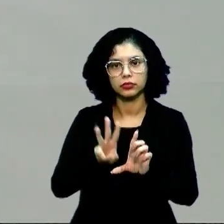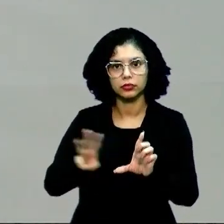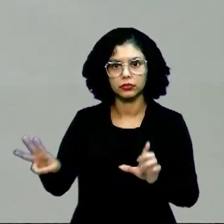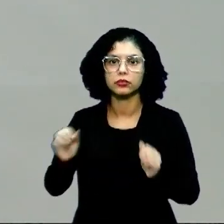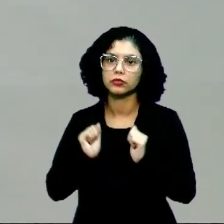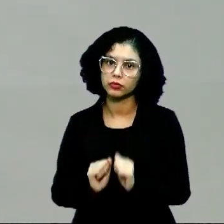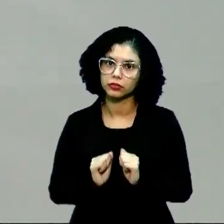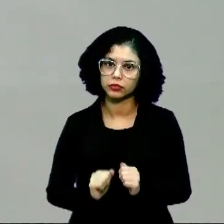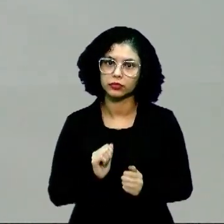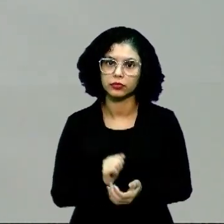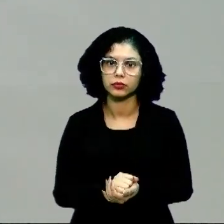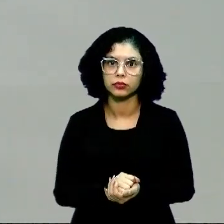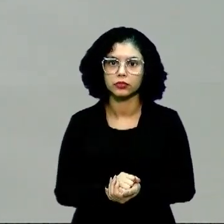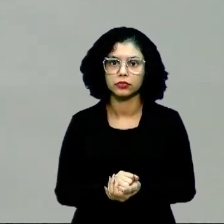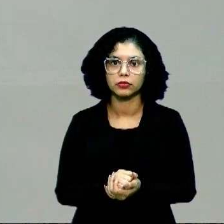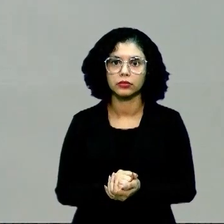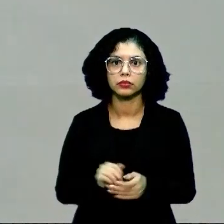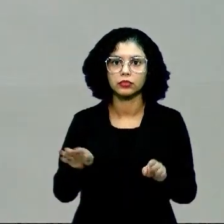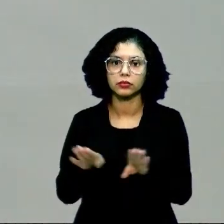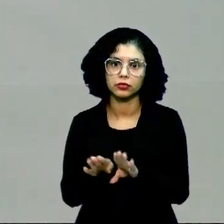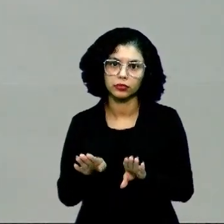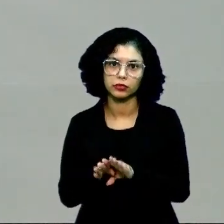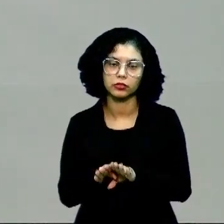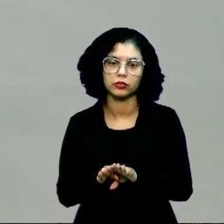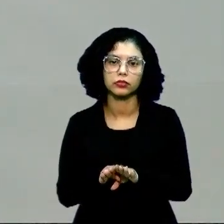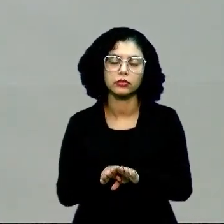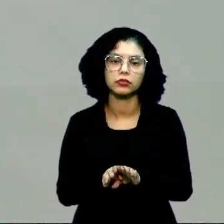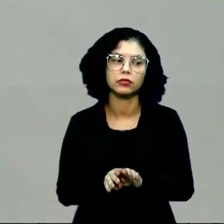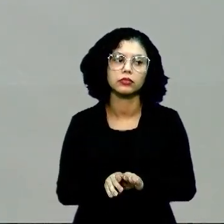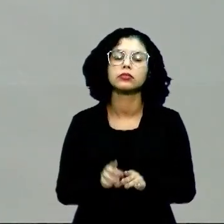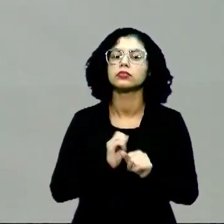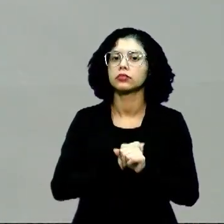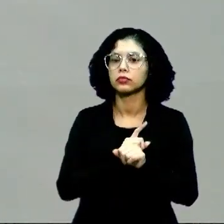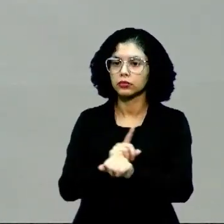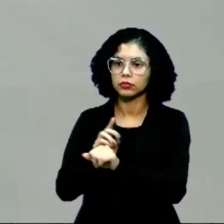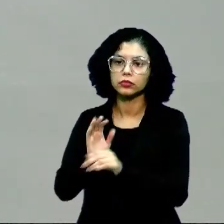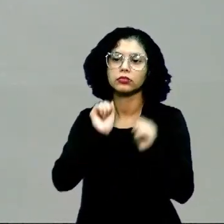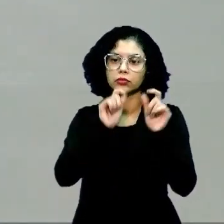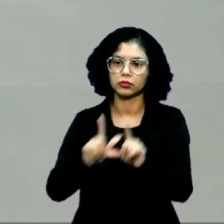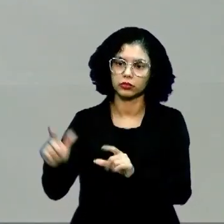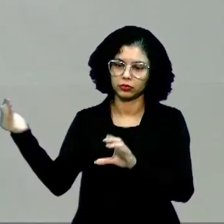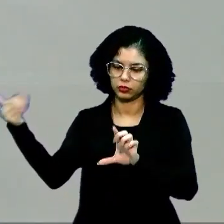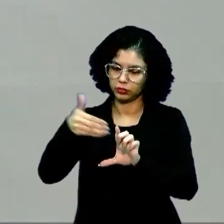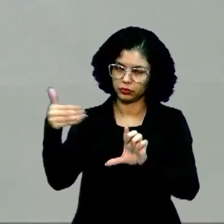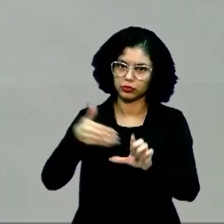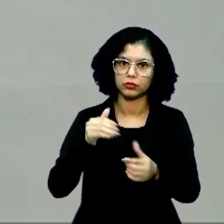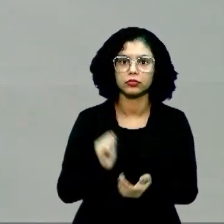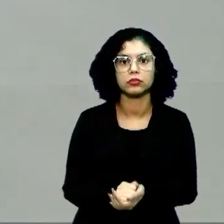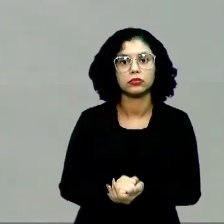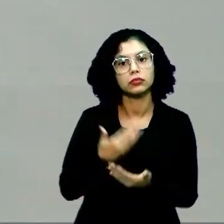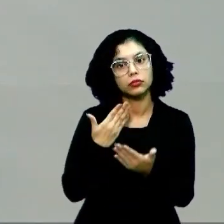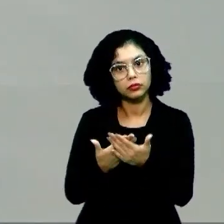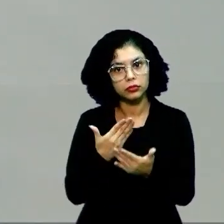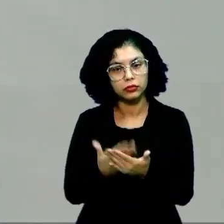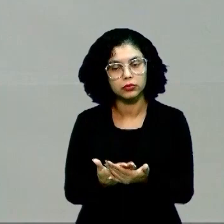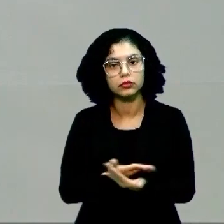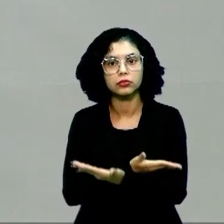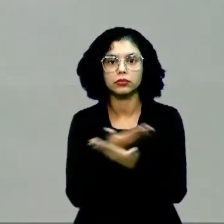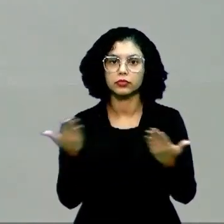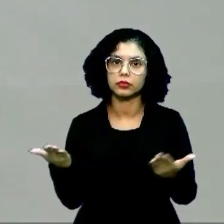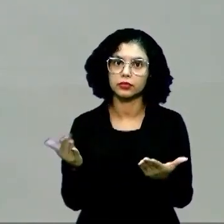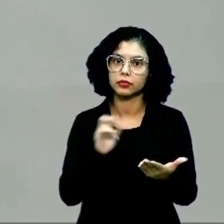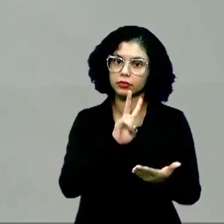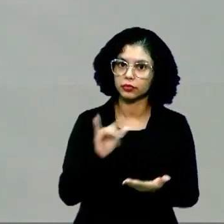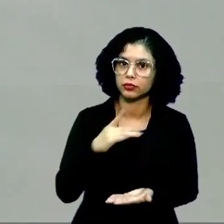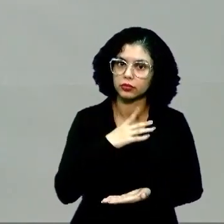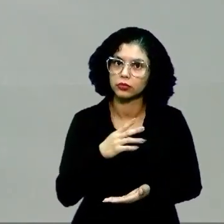disponível e vocês podem também estar acompanhando, como eu já disse, na nossa plataforma. Essa aula, pessoal, ela vai